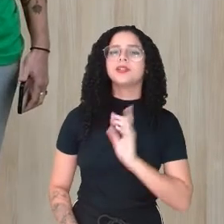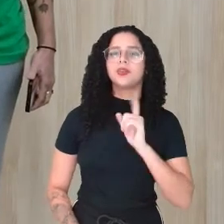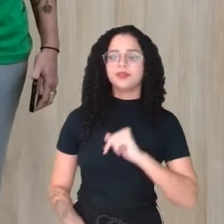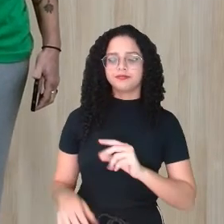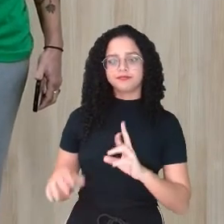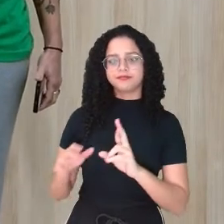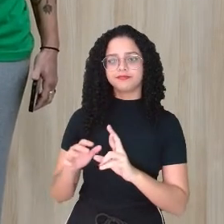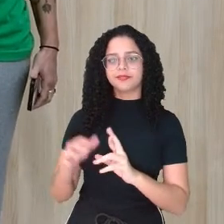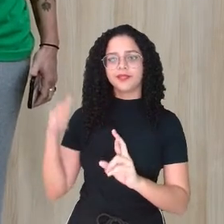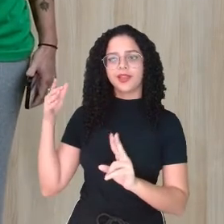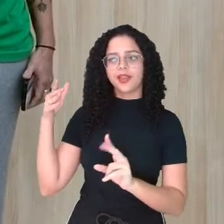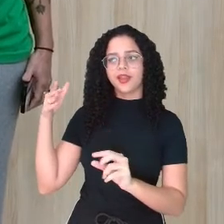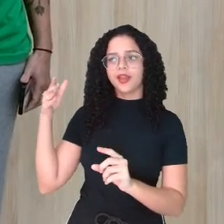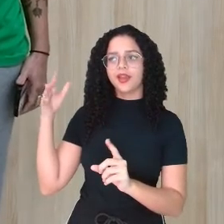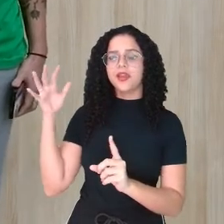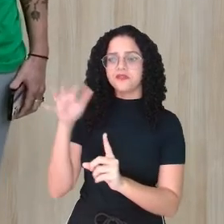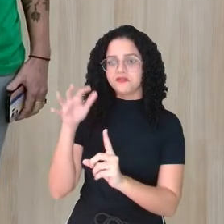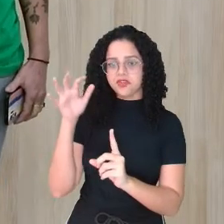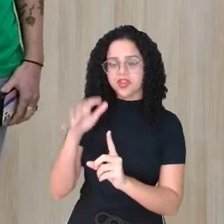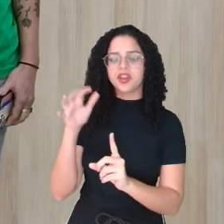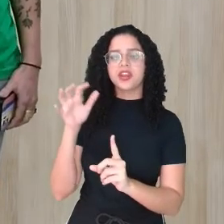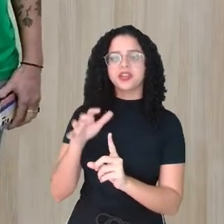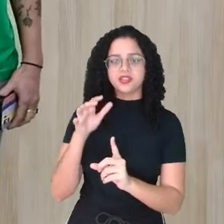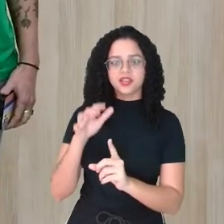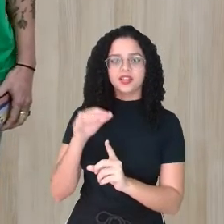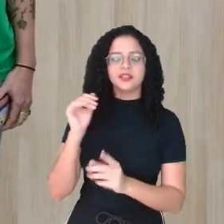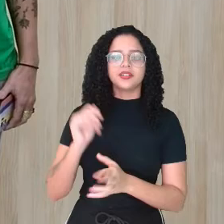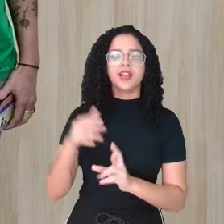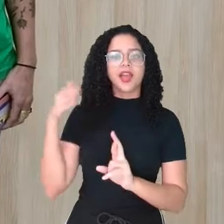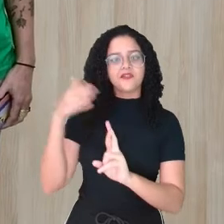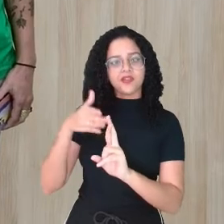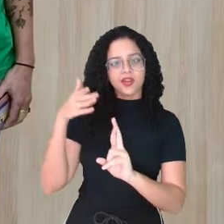de exportação desse produto, né,